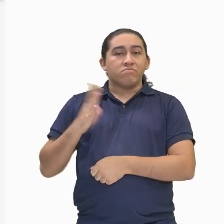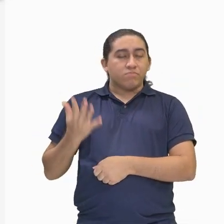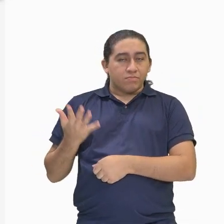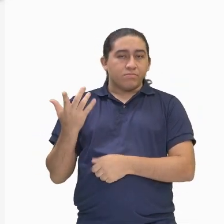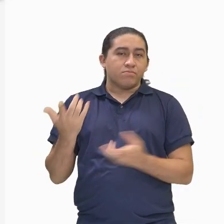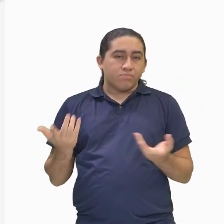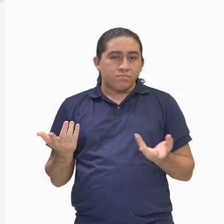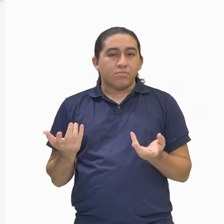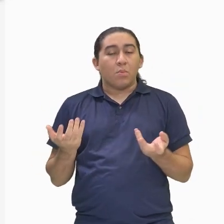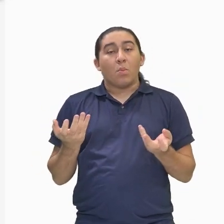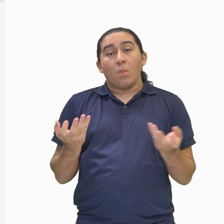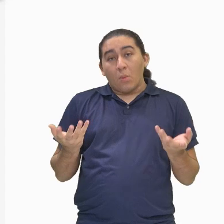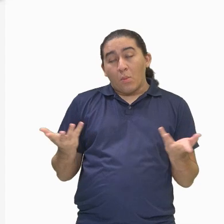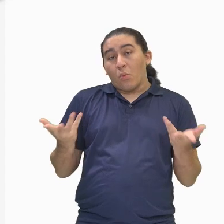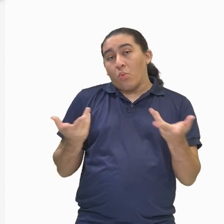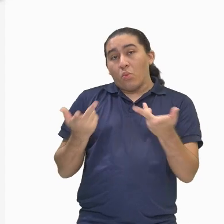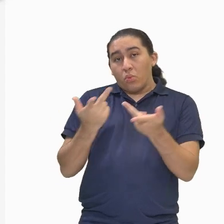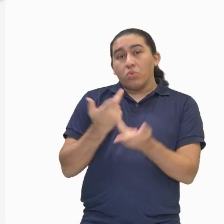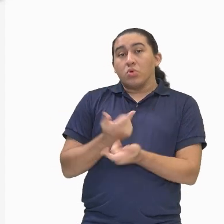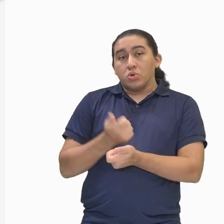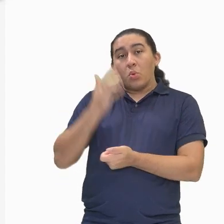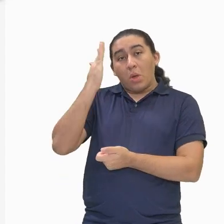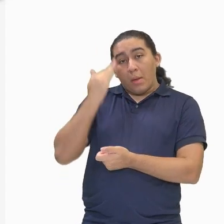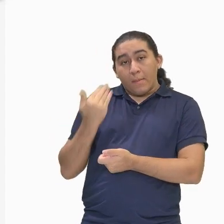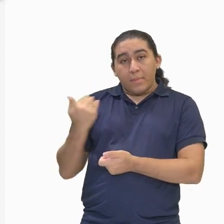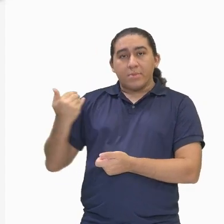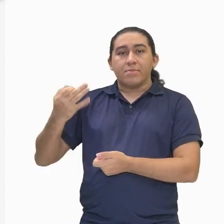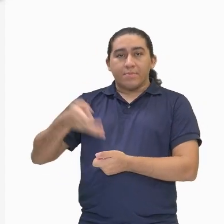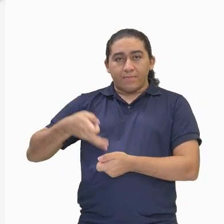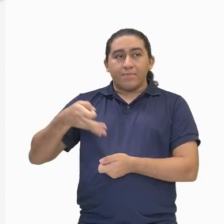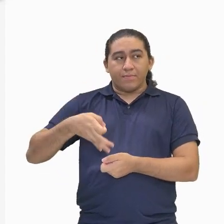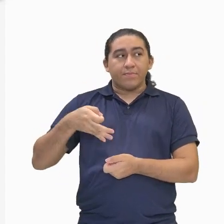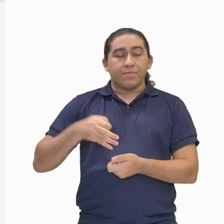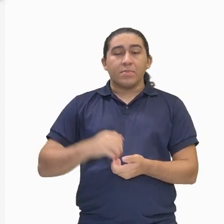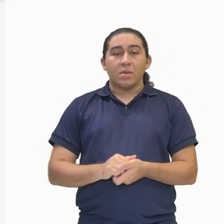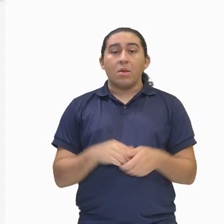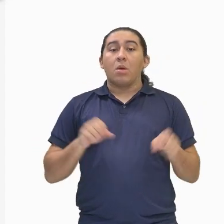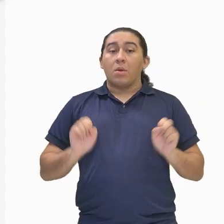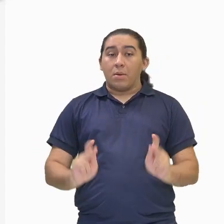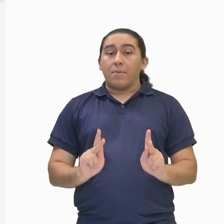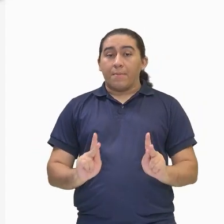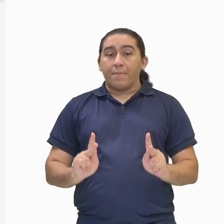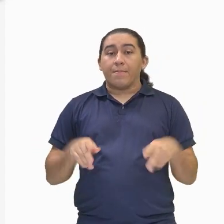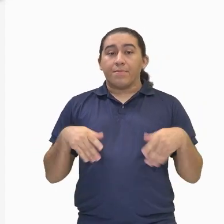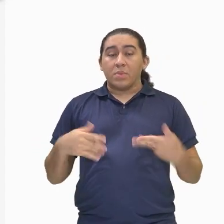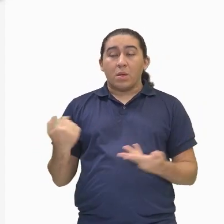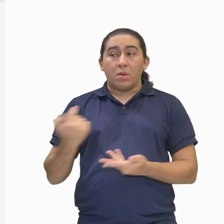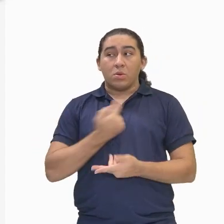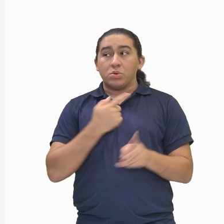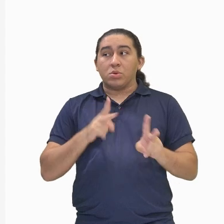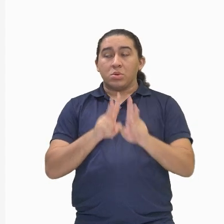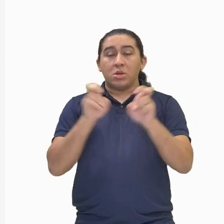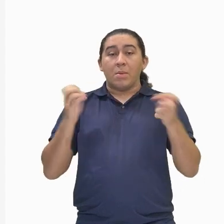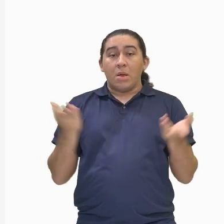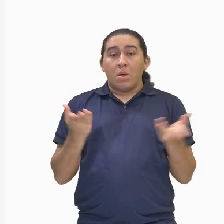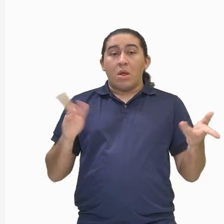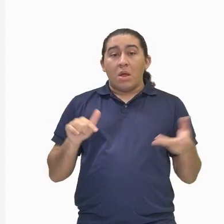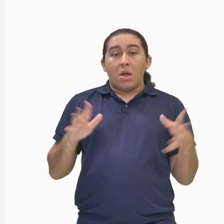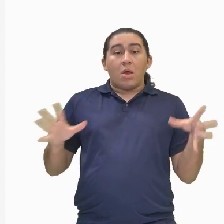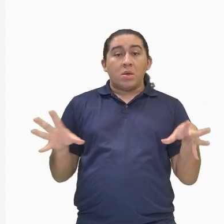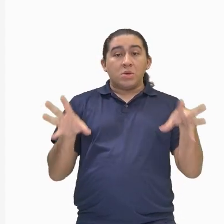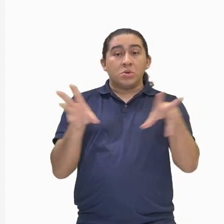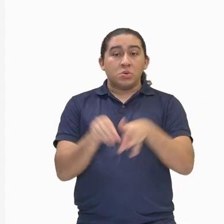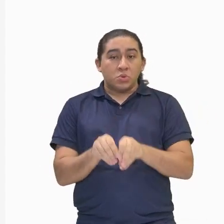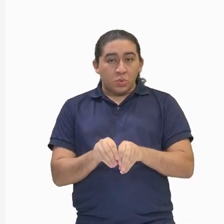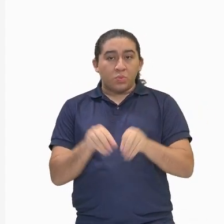mais bonitas, né, os cabelos mais bonitos. Muito bem. A gente vai fazer agora um resumo